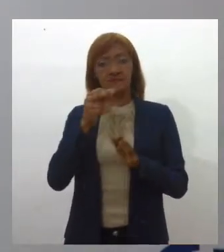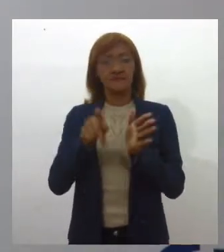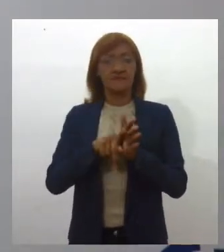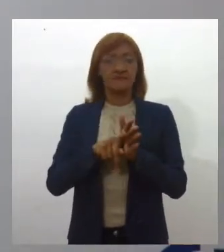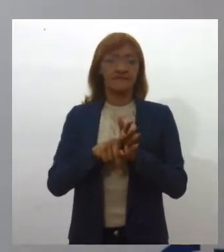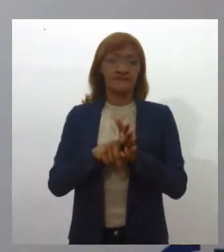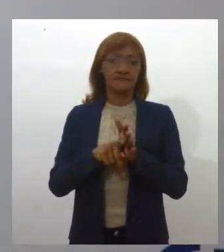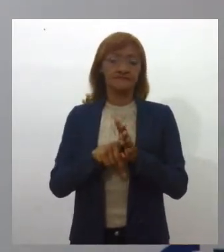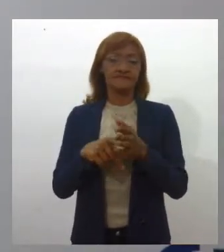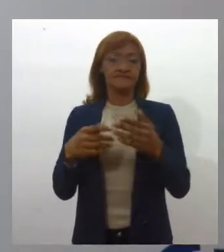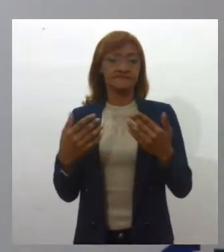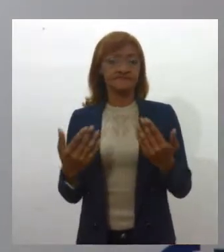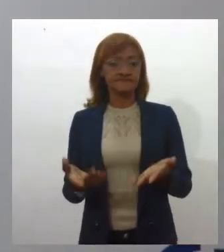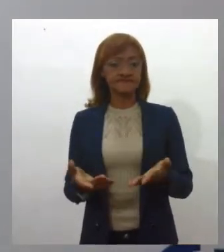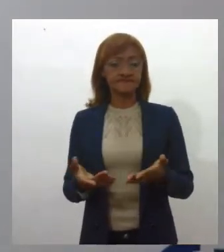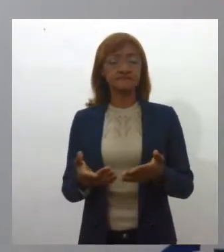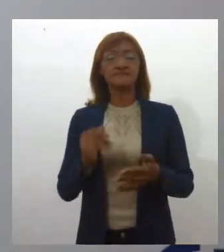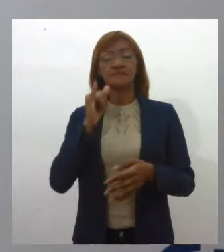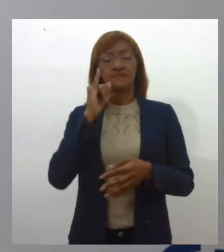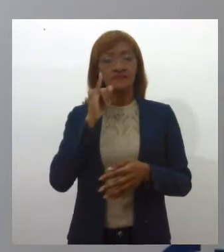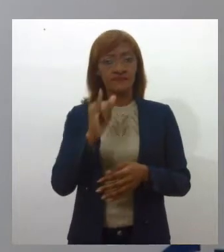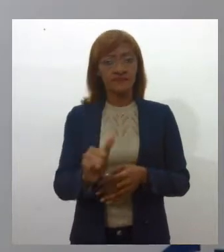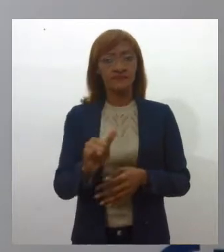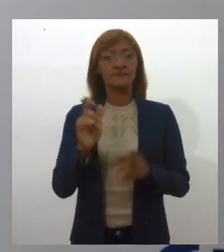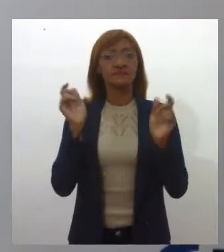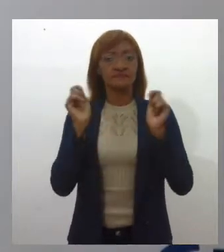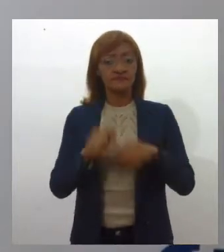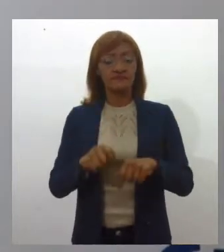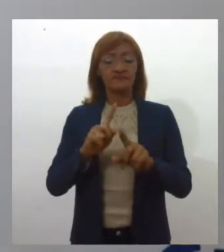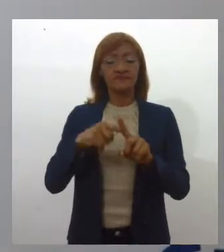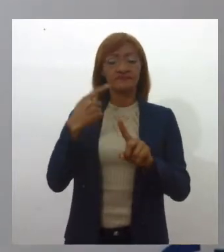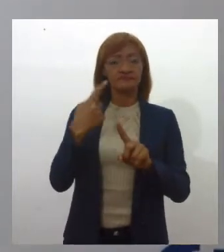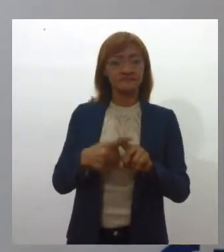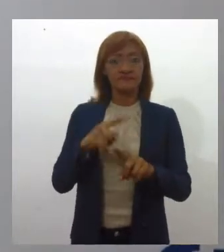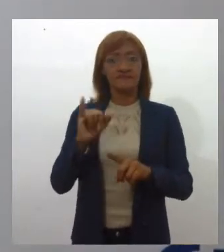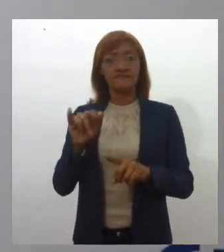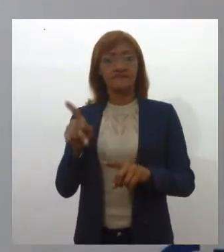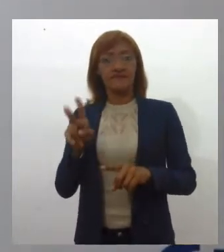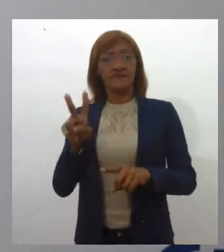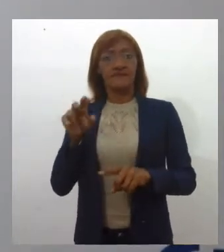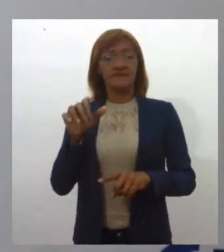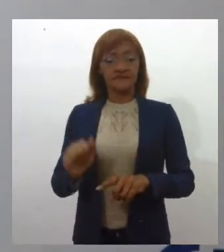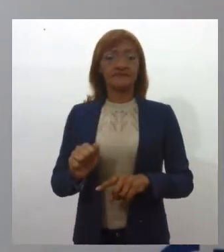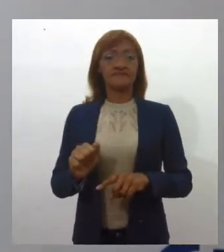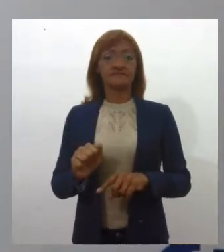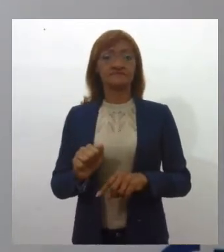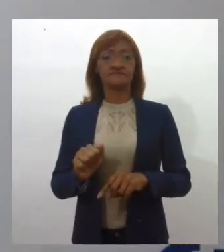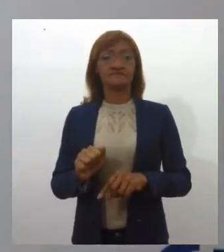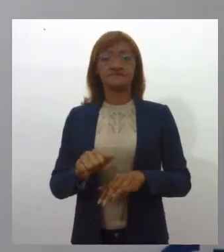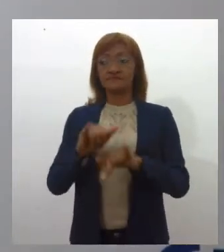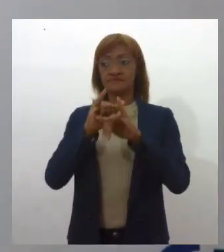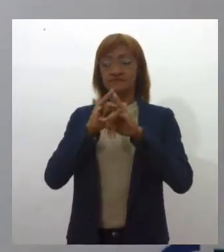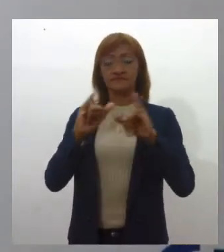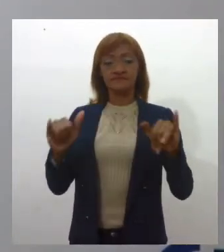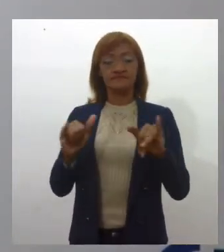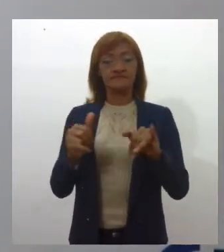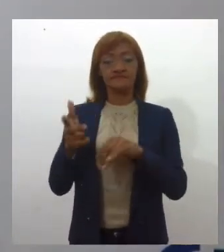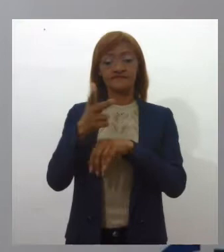falamos que o IPVA 2022 pode ficar mais caro do que 2021, estamos reafirmando aqui, e em virtude de uma declaração como essa em um